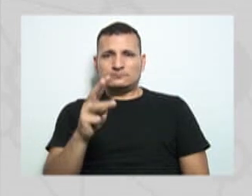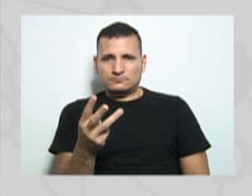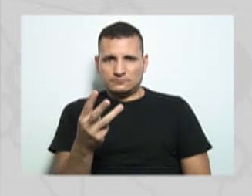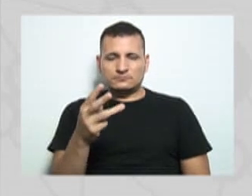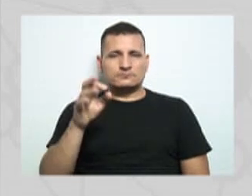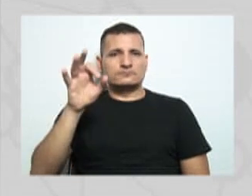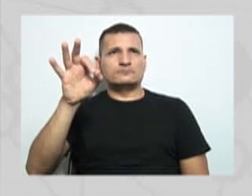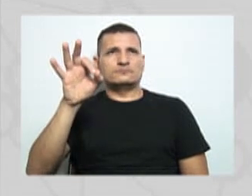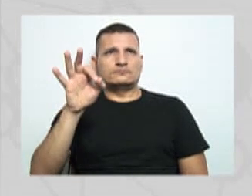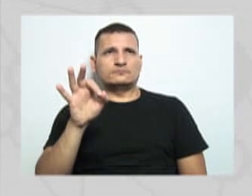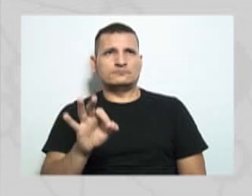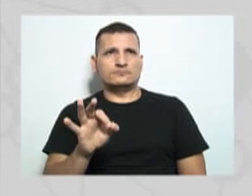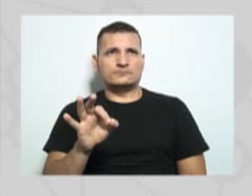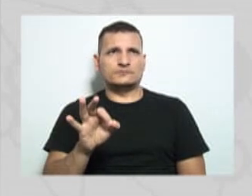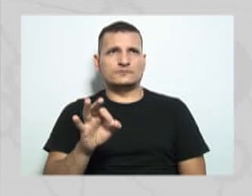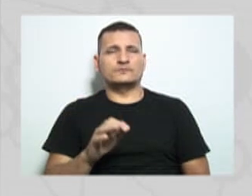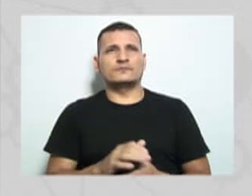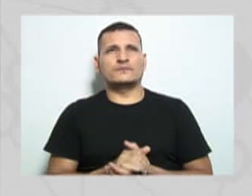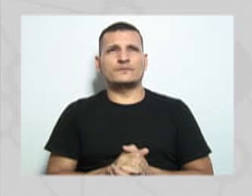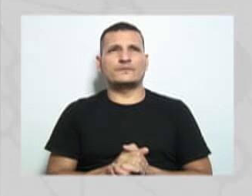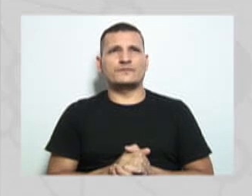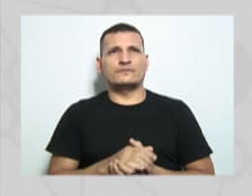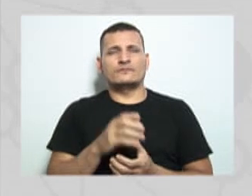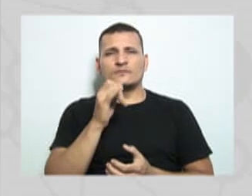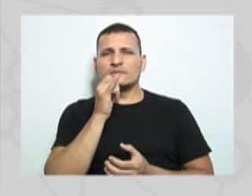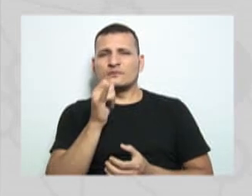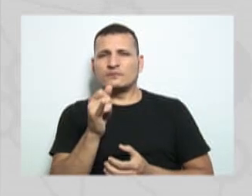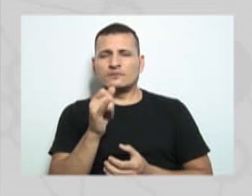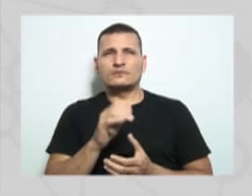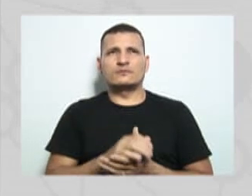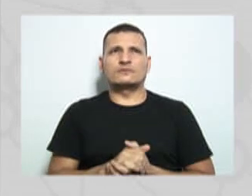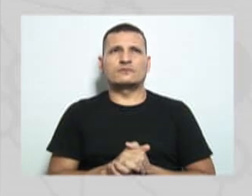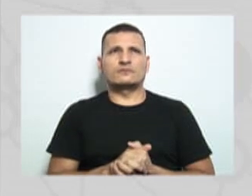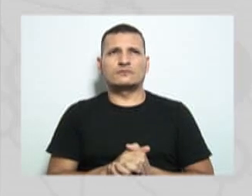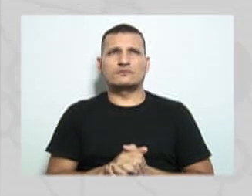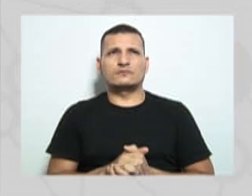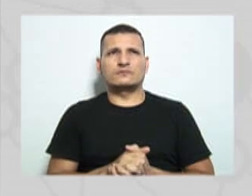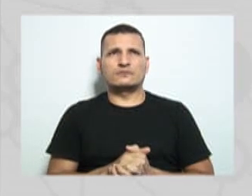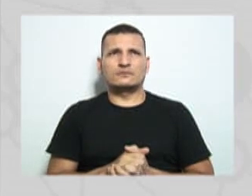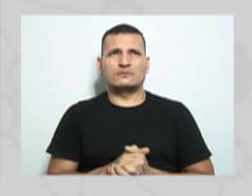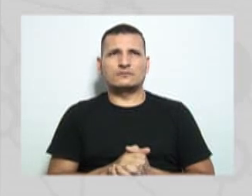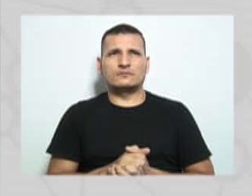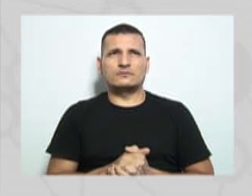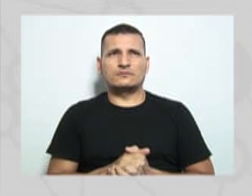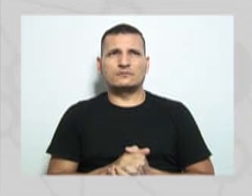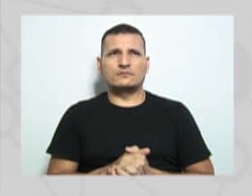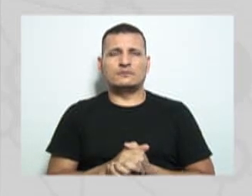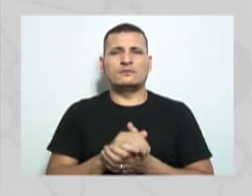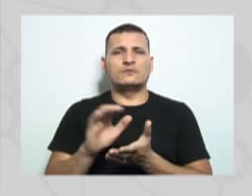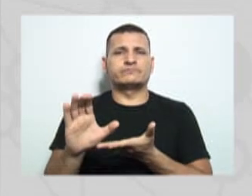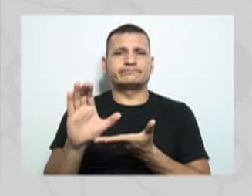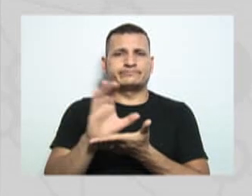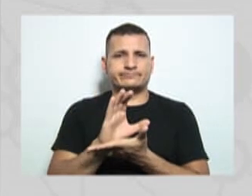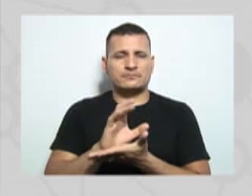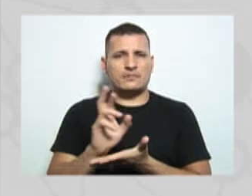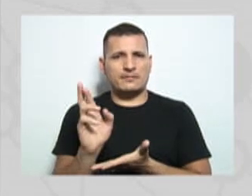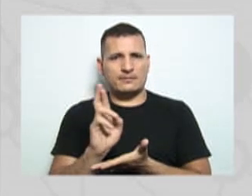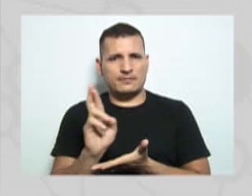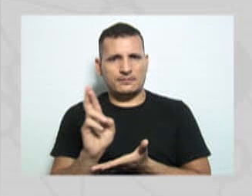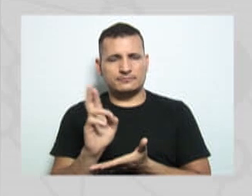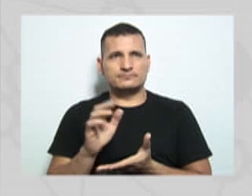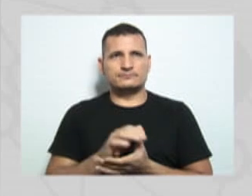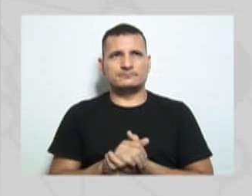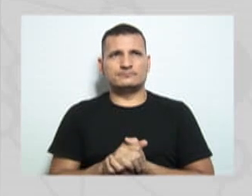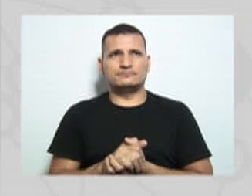Se for uma incidência não cumulativa, que nós temos aqui, que é o lucro real, certo?